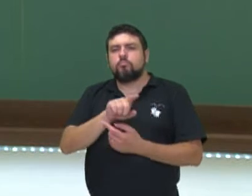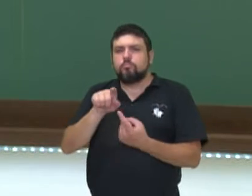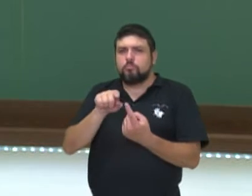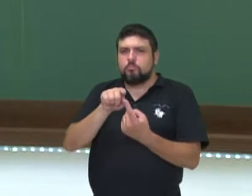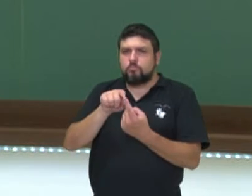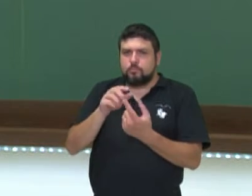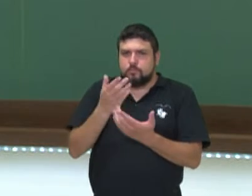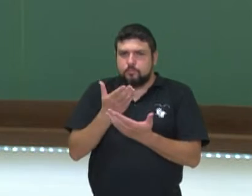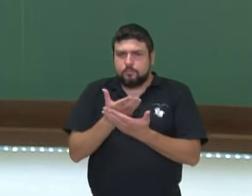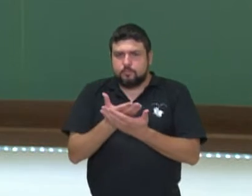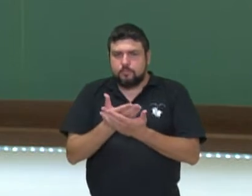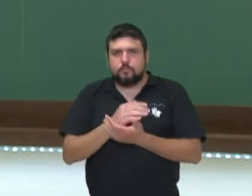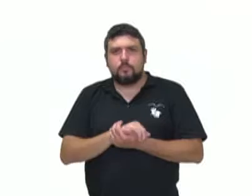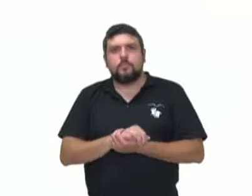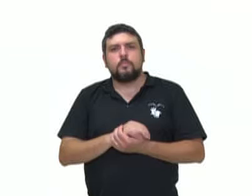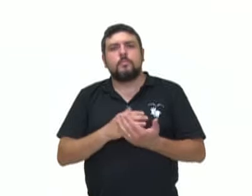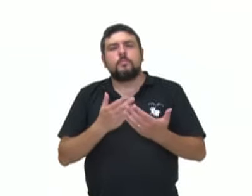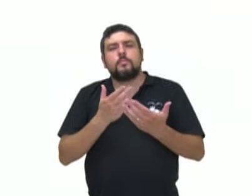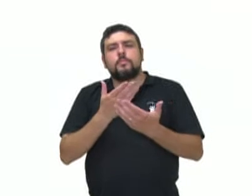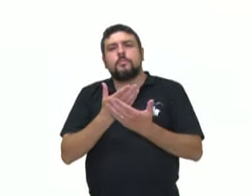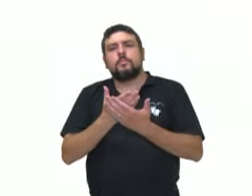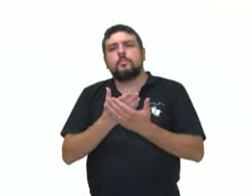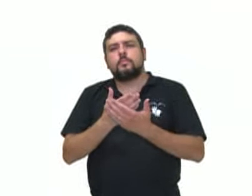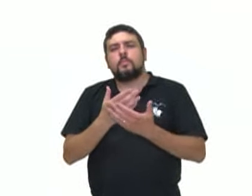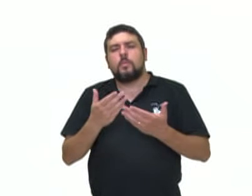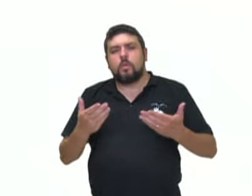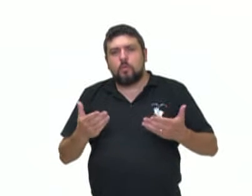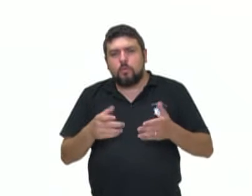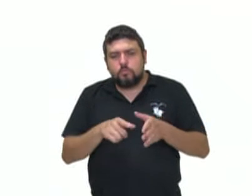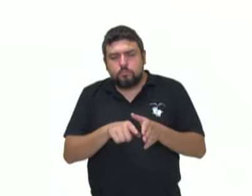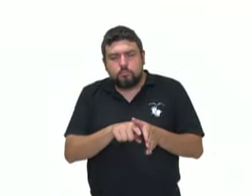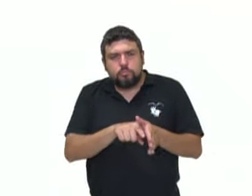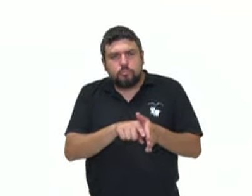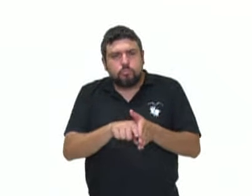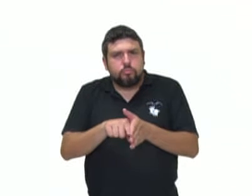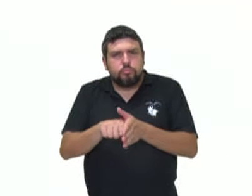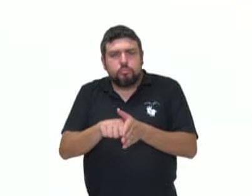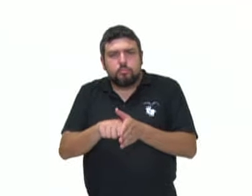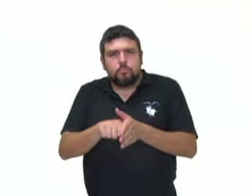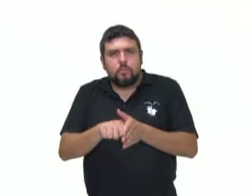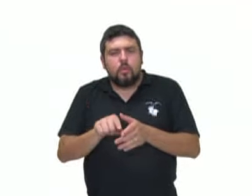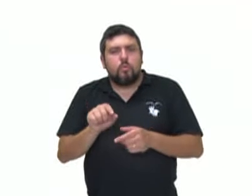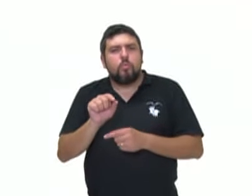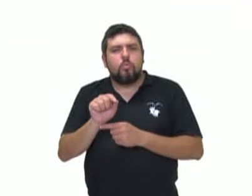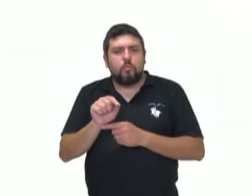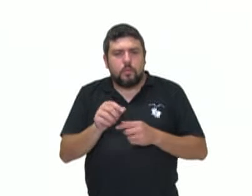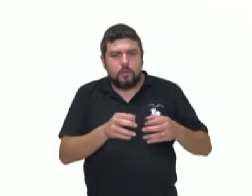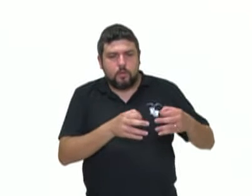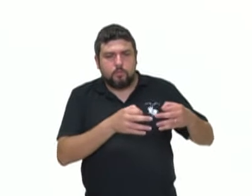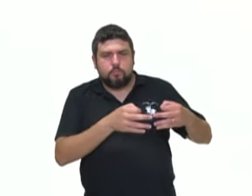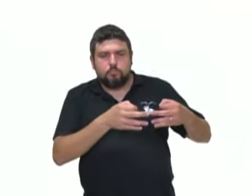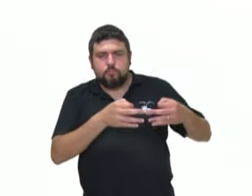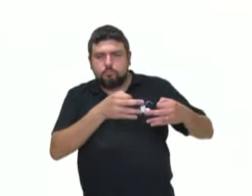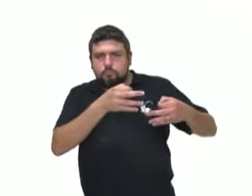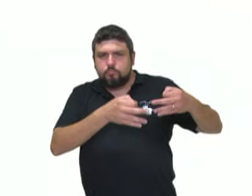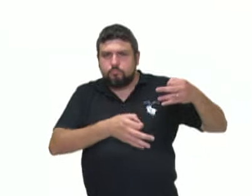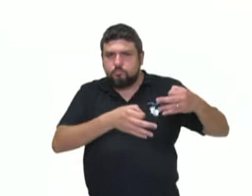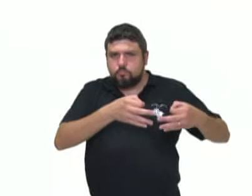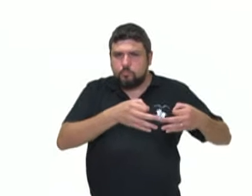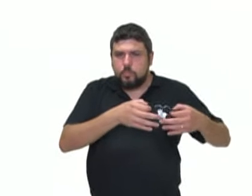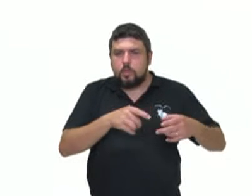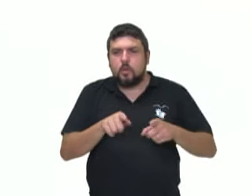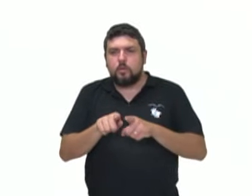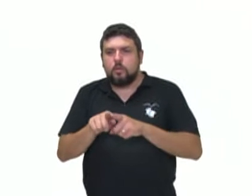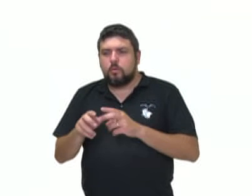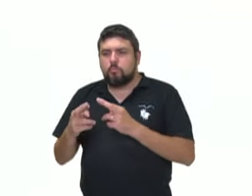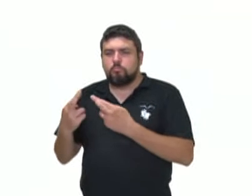aula de hoje. Na aula de hoje vamos investigar a relação entre honestidade e